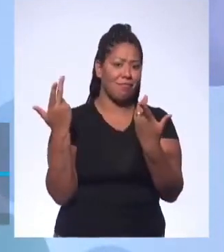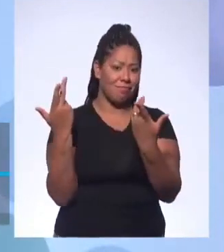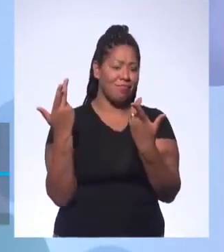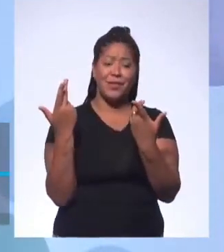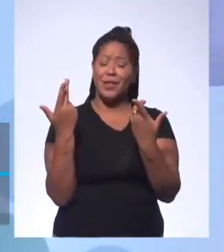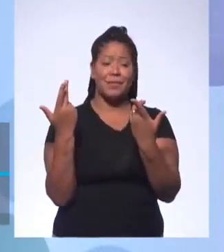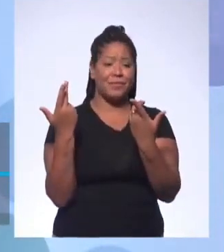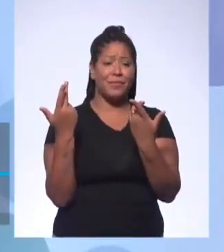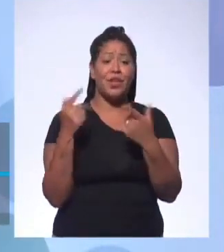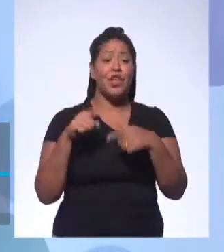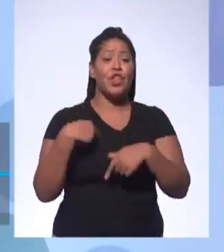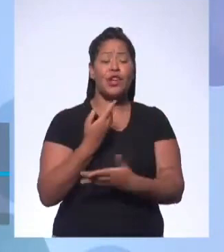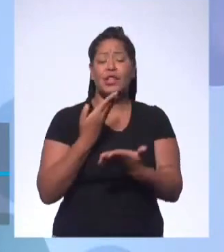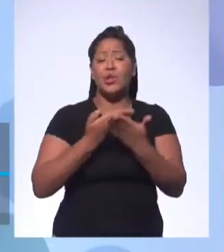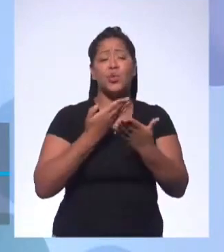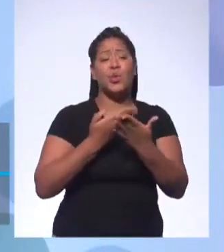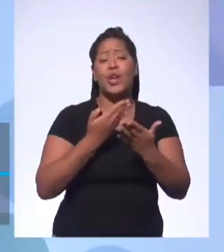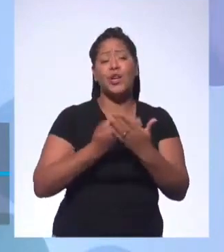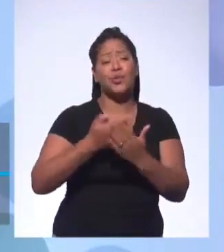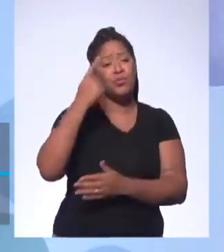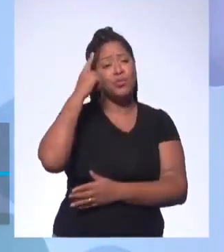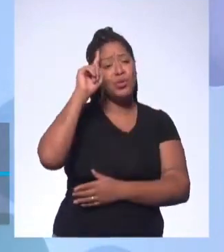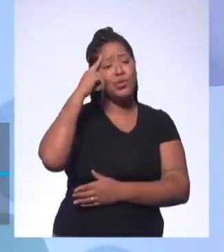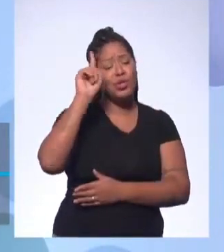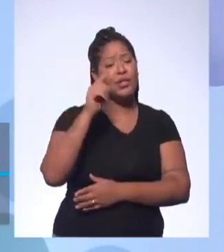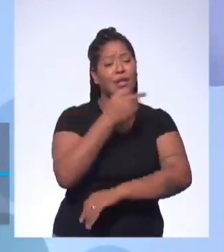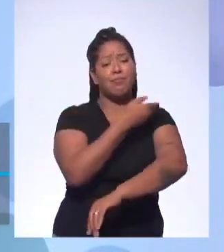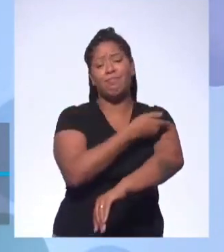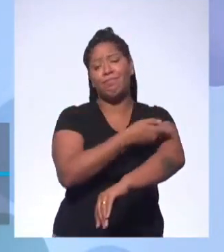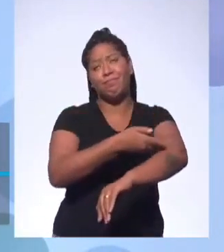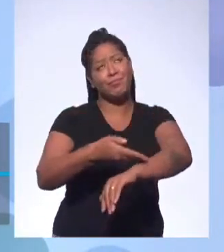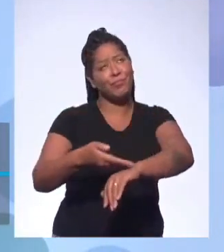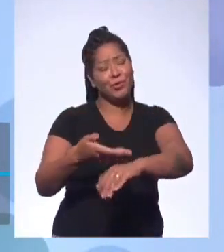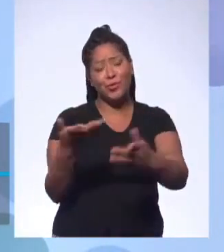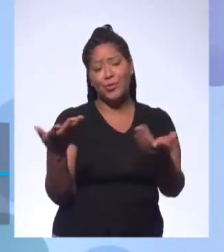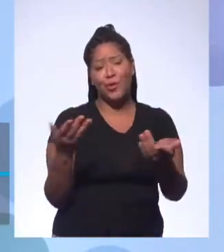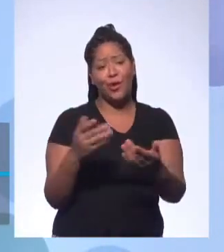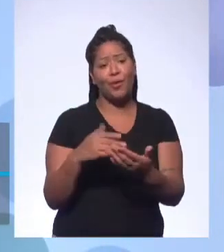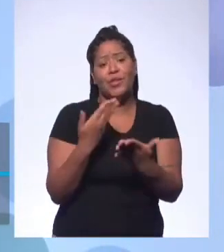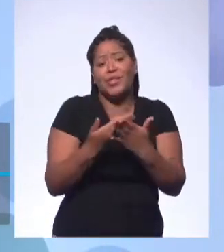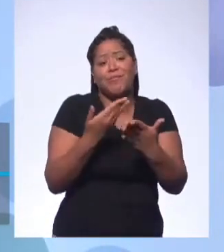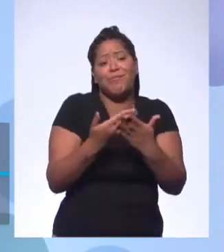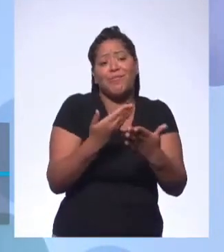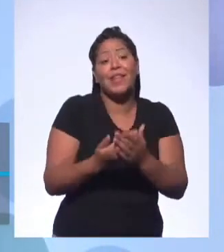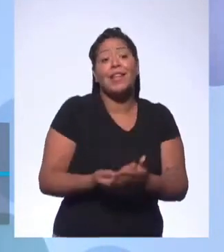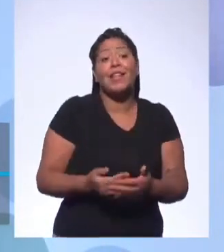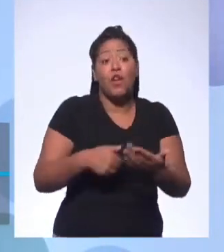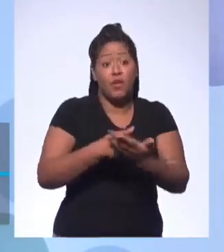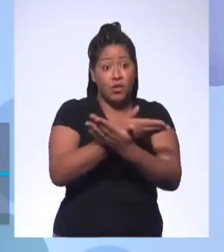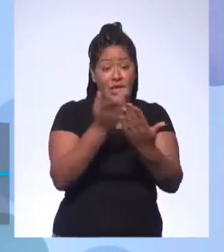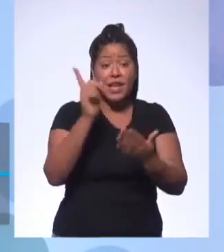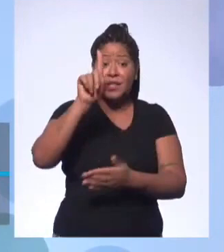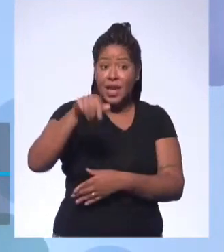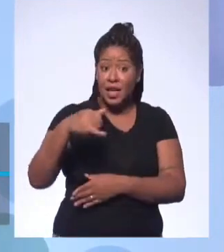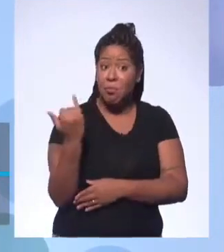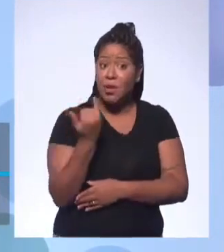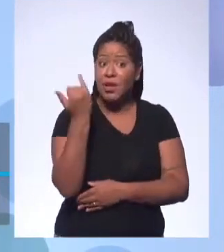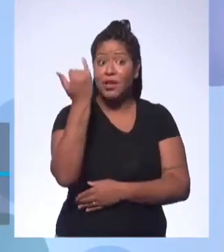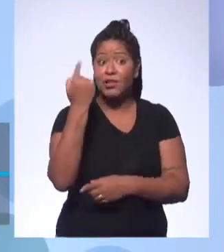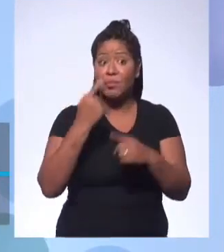gente vive isso no nosso dia a dia também. A gente sabe o quanto o trabalho de vocês é importante. Vocês que, como